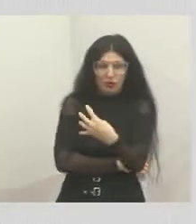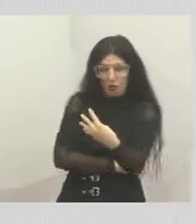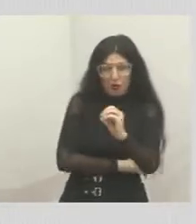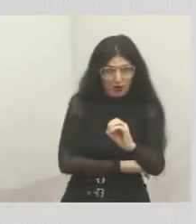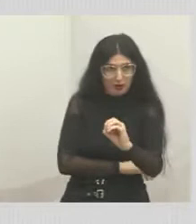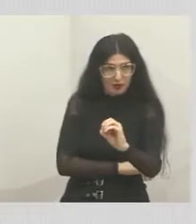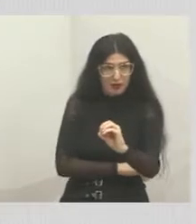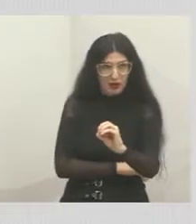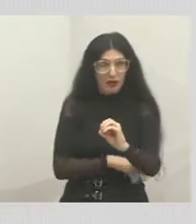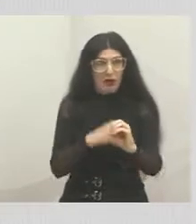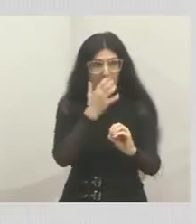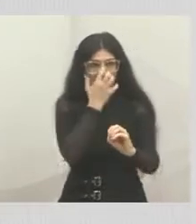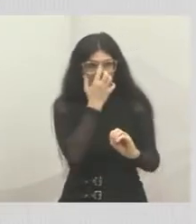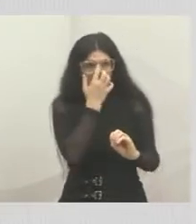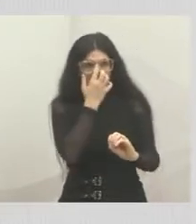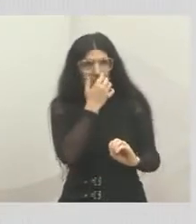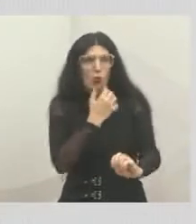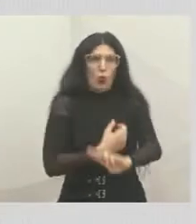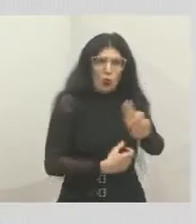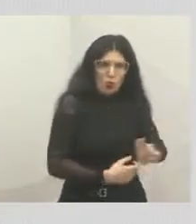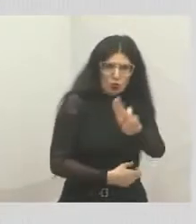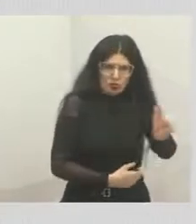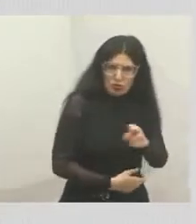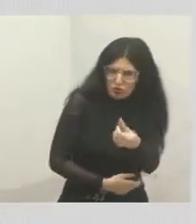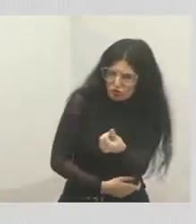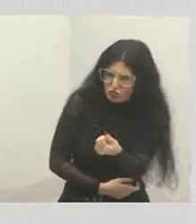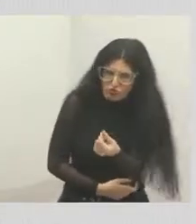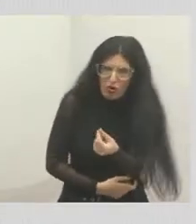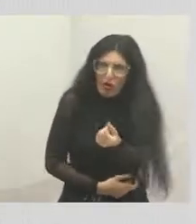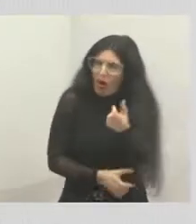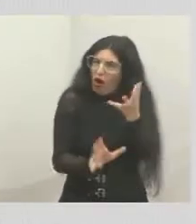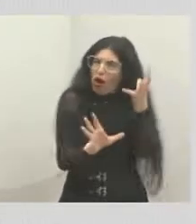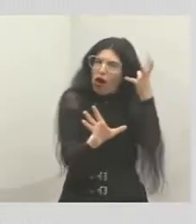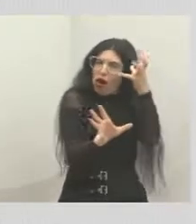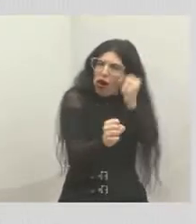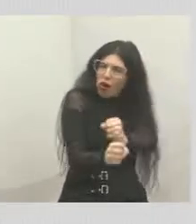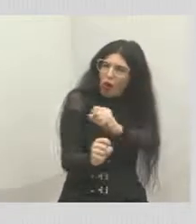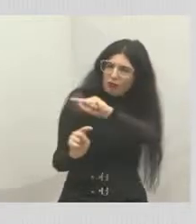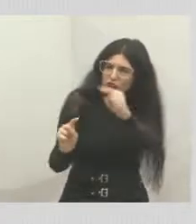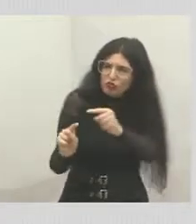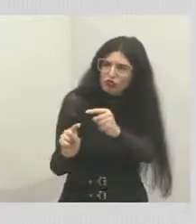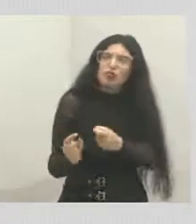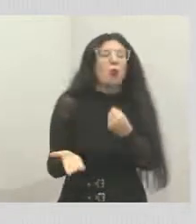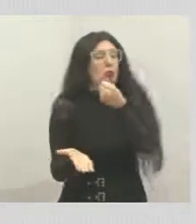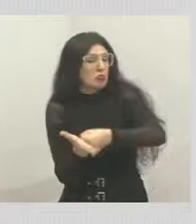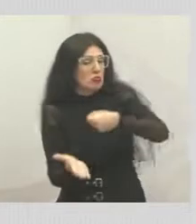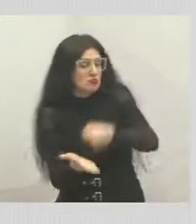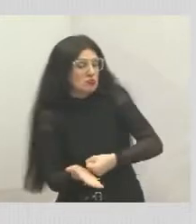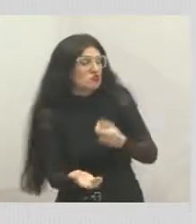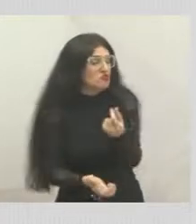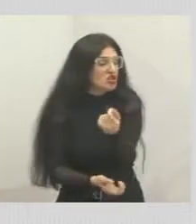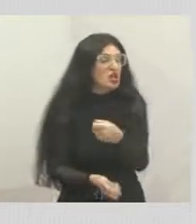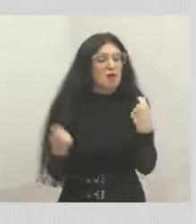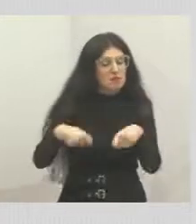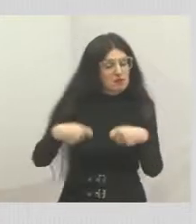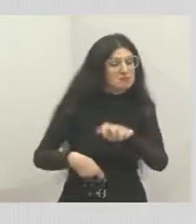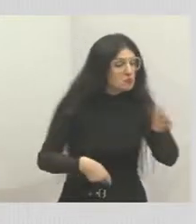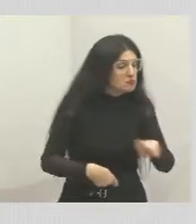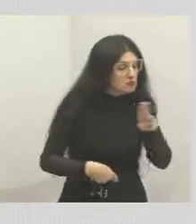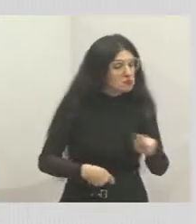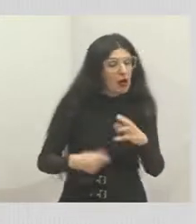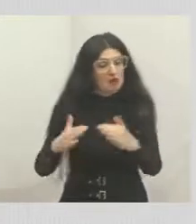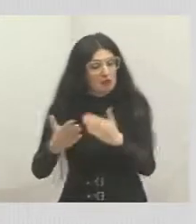360.540.000, que é utilizado este valor para calcular a meta obrigatória de ensino, que pela